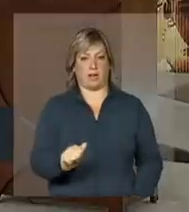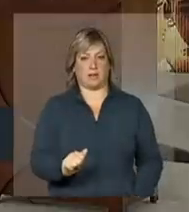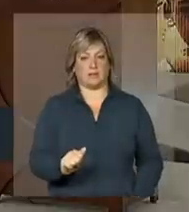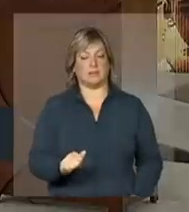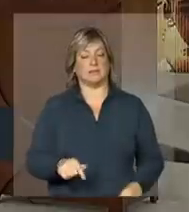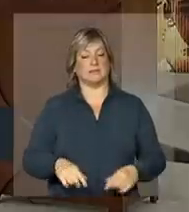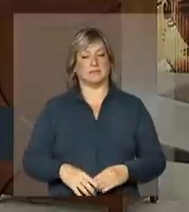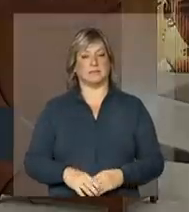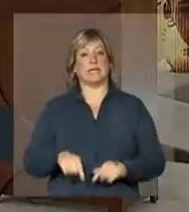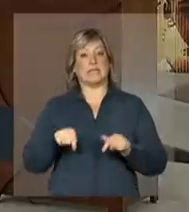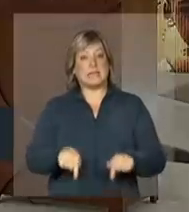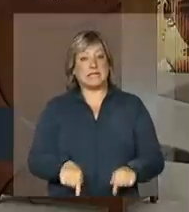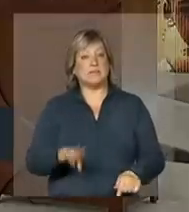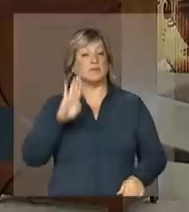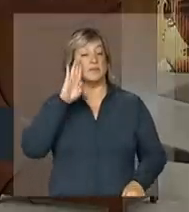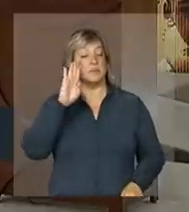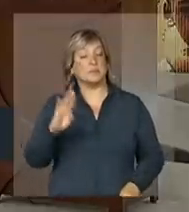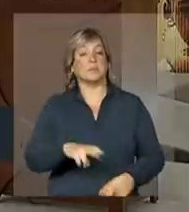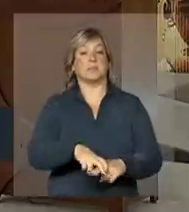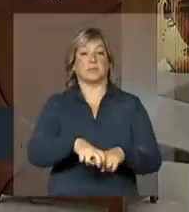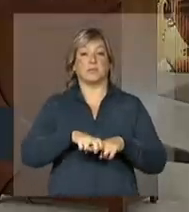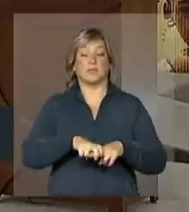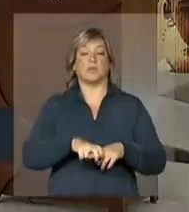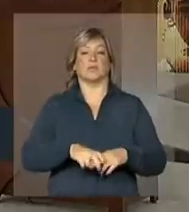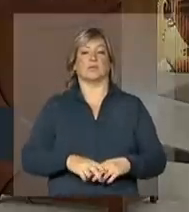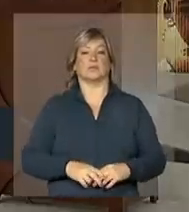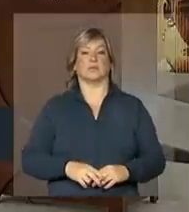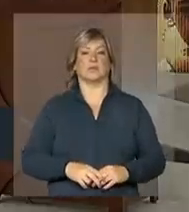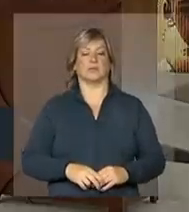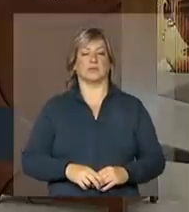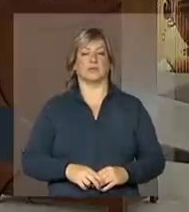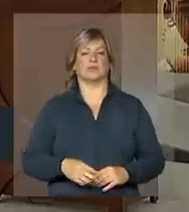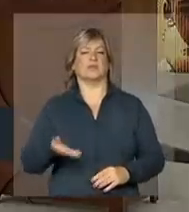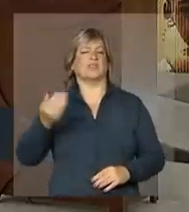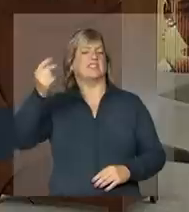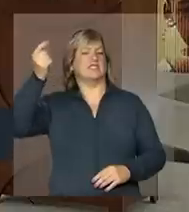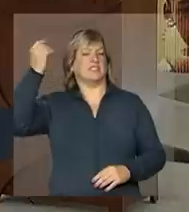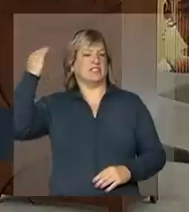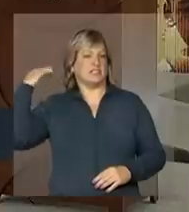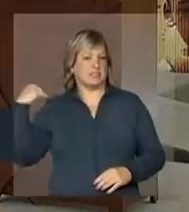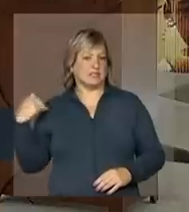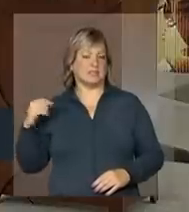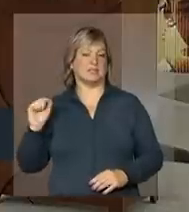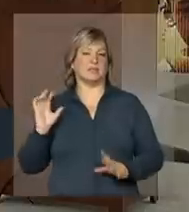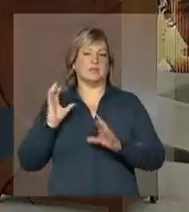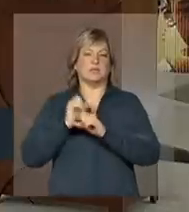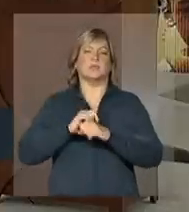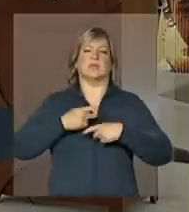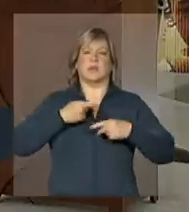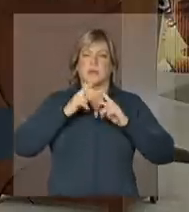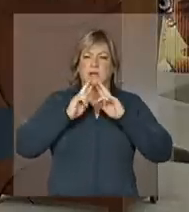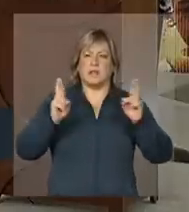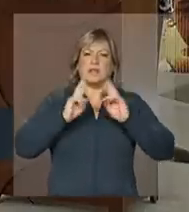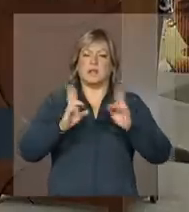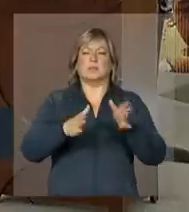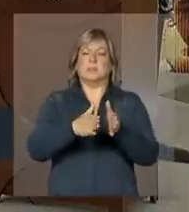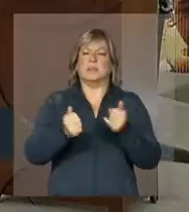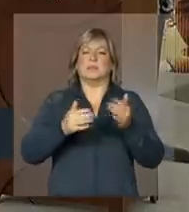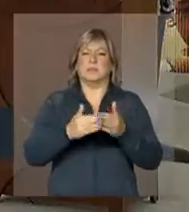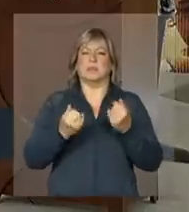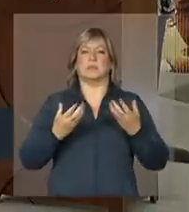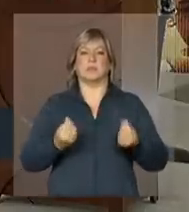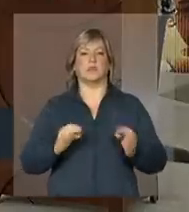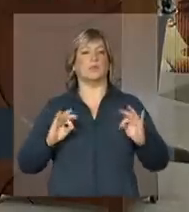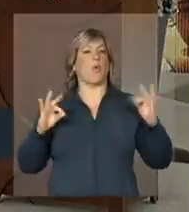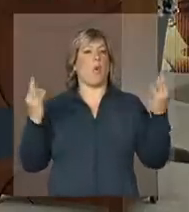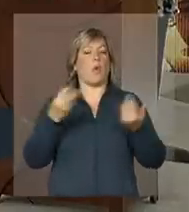isso é fruto de uma antiga eh reivindicação de todos